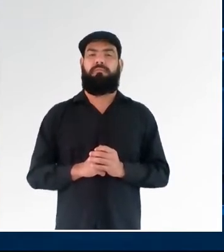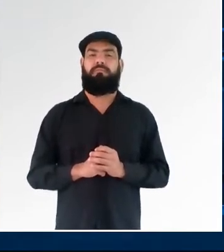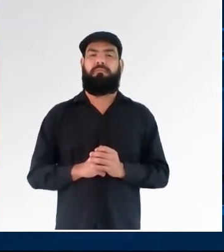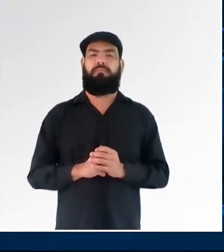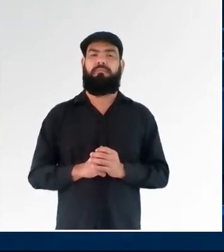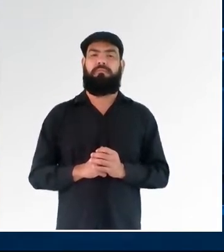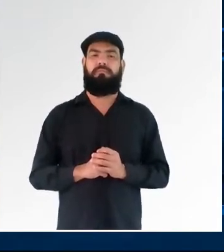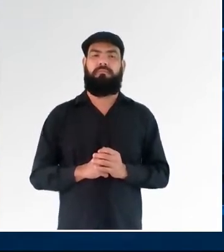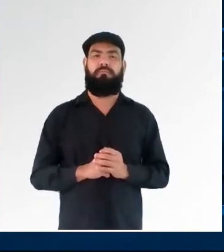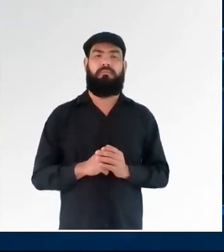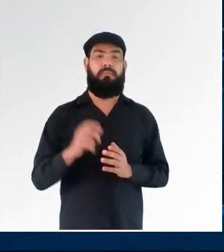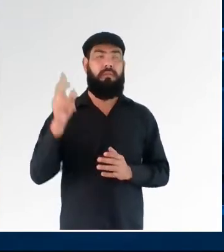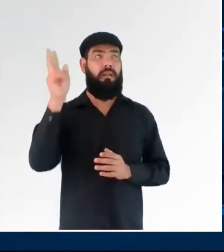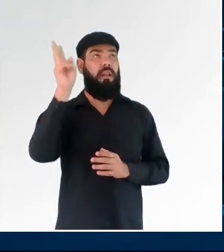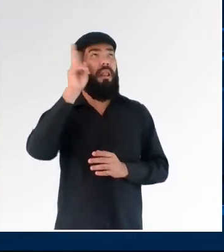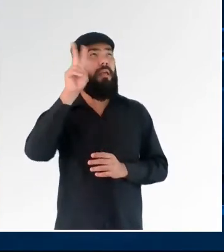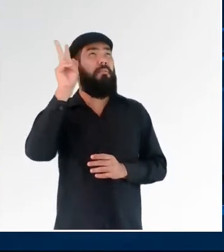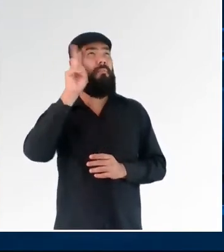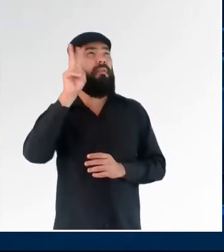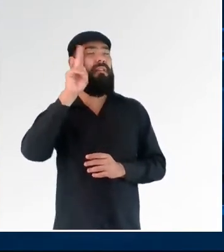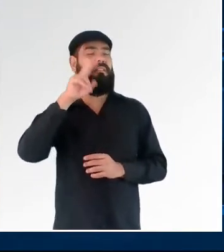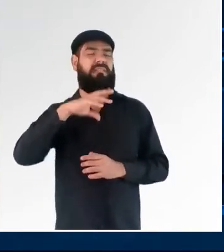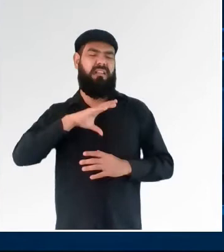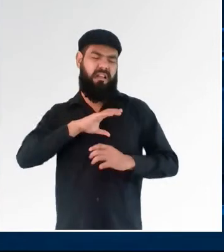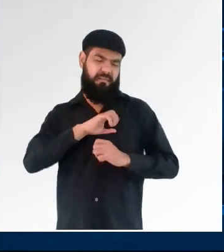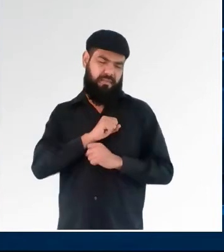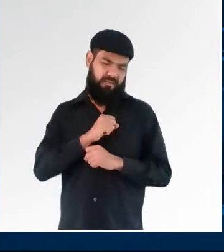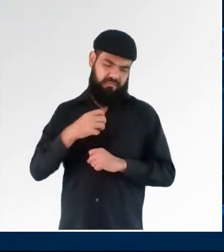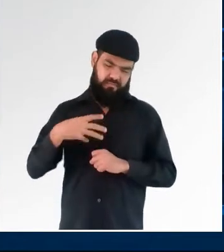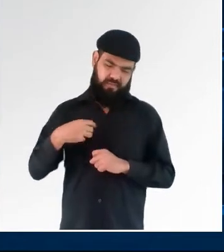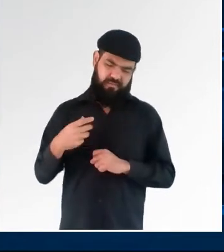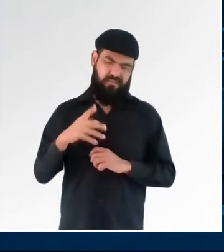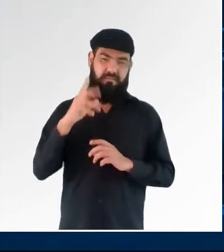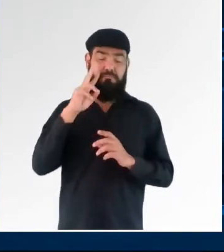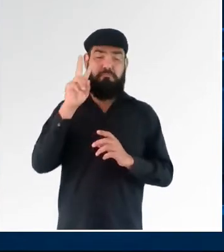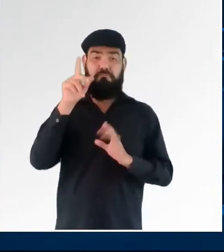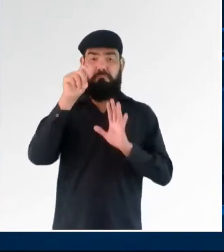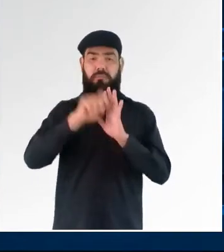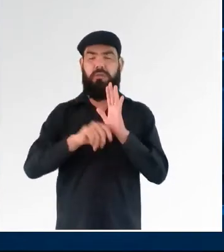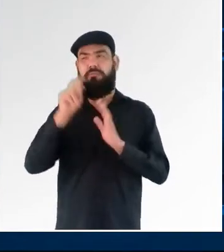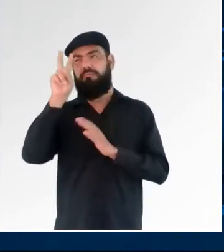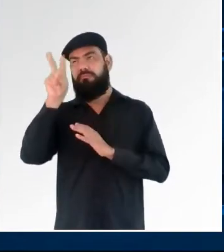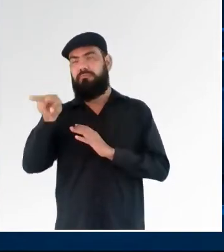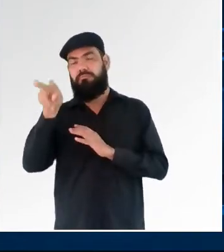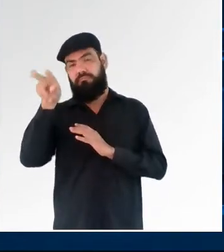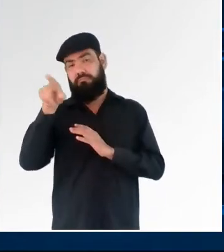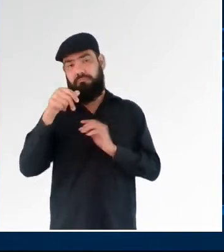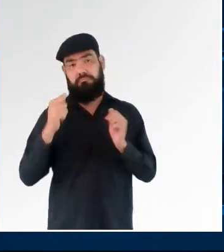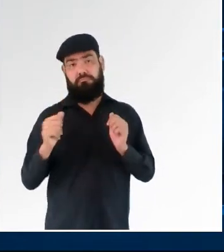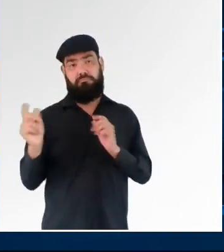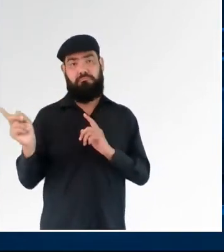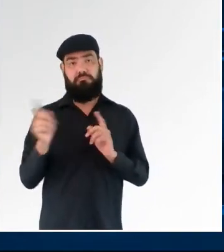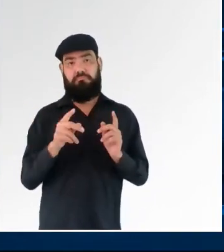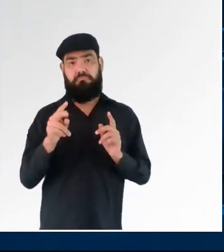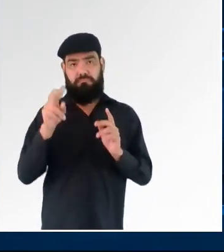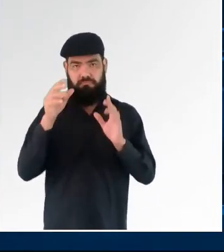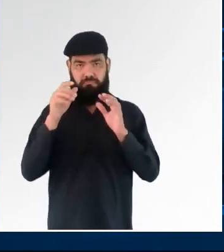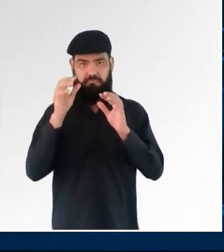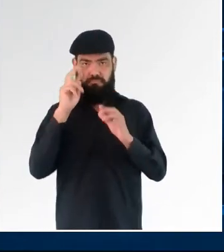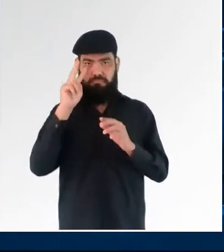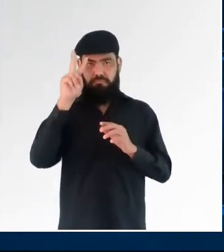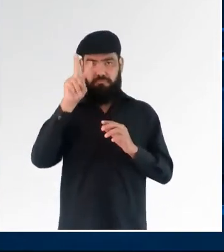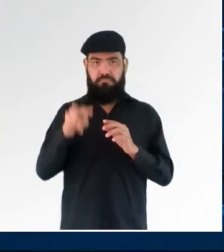Lembranças amargas de uma filha ilegítima. É o nome do texto, né? Lembranças amargas de uma filha ilegítima. Muito bem.